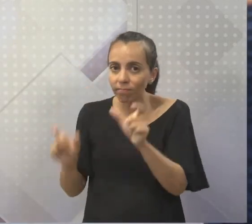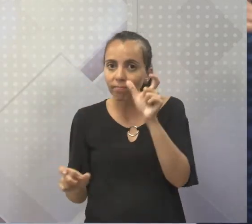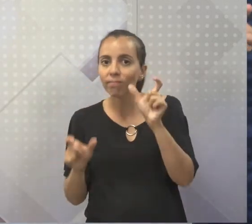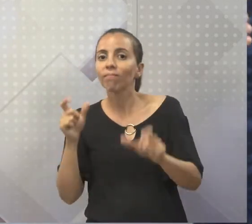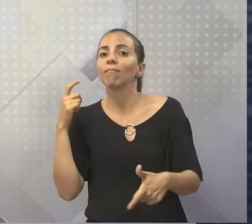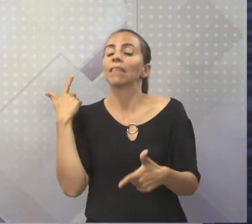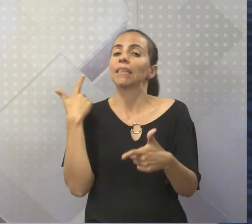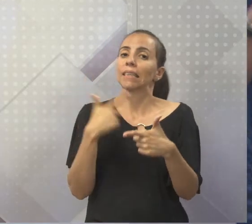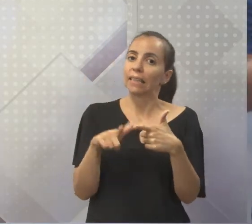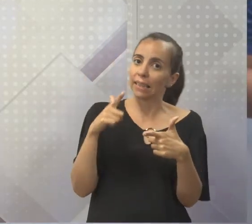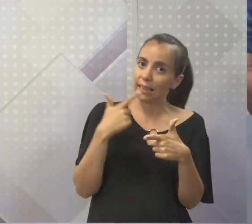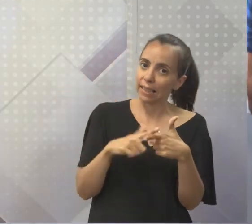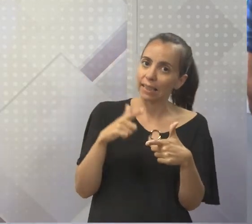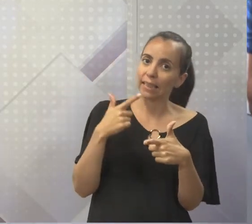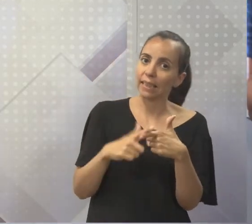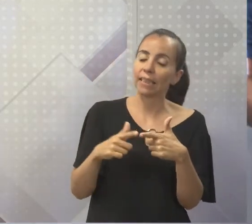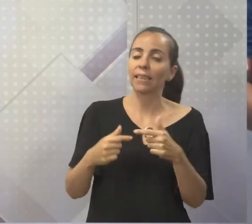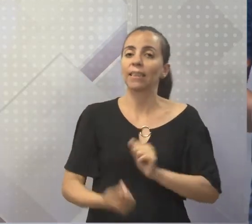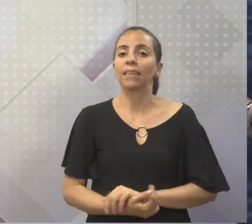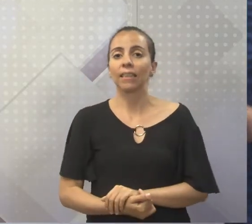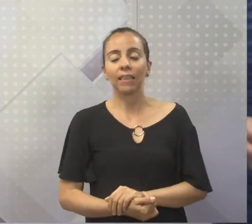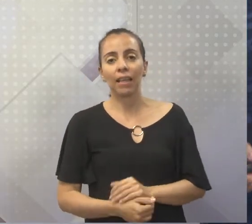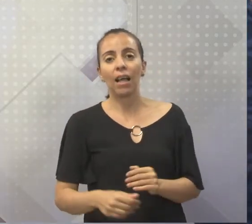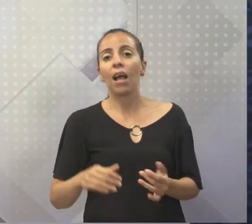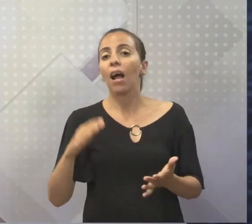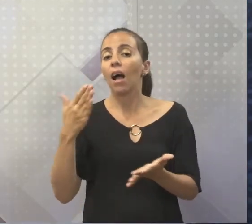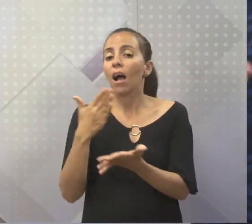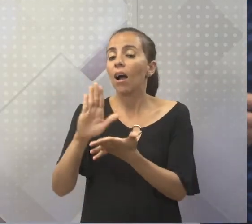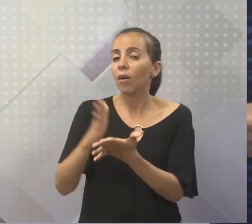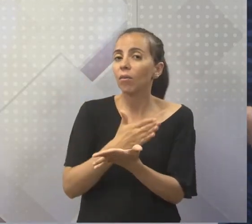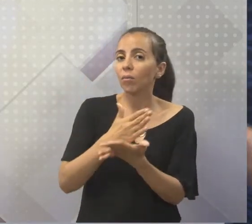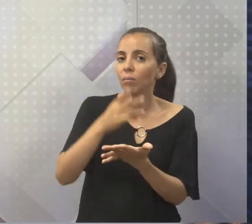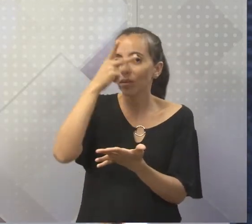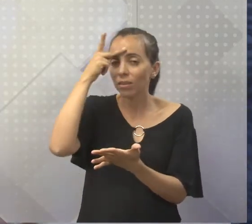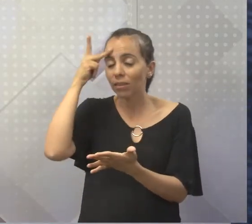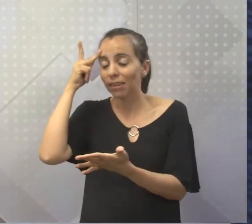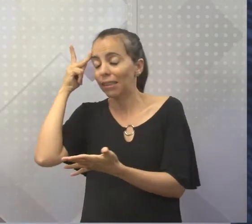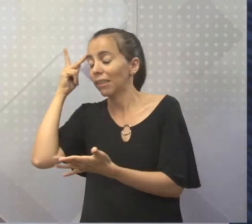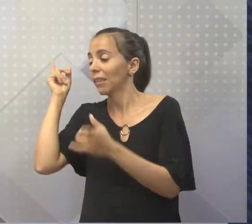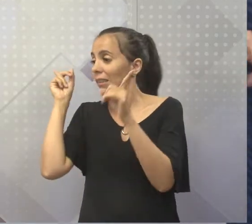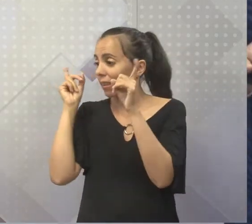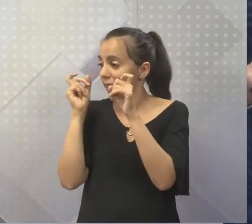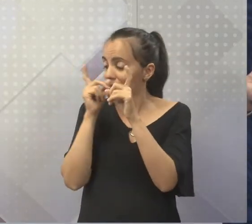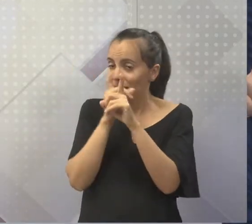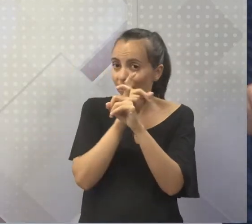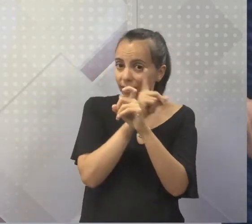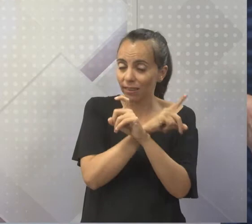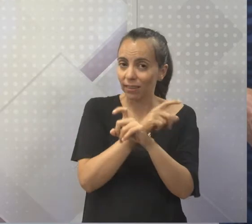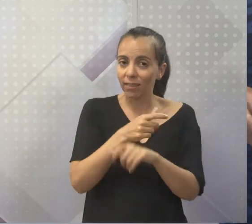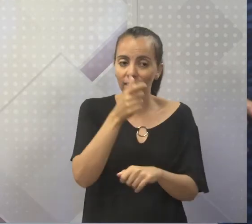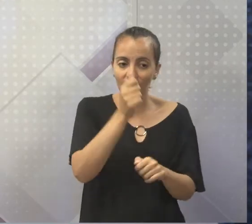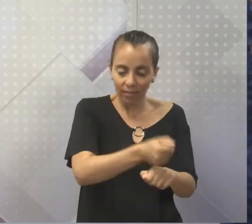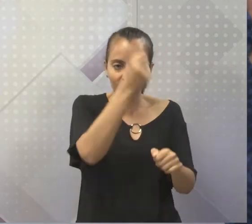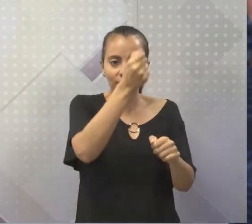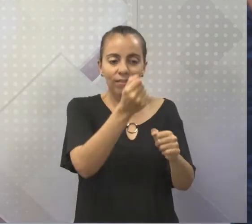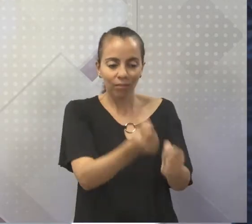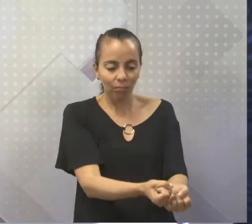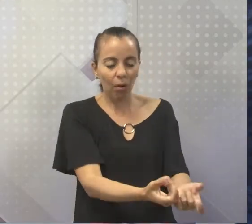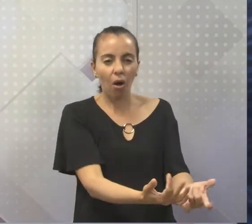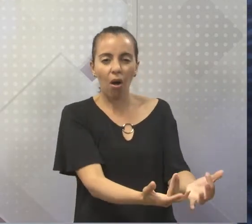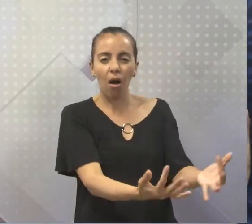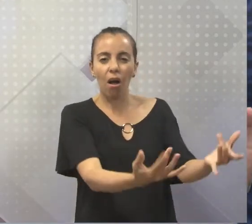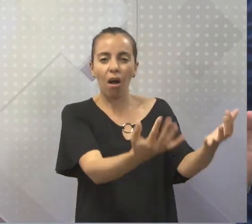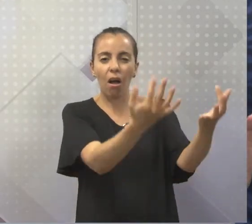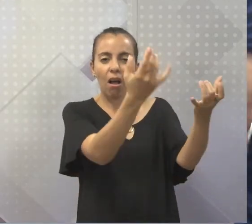da vida é que vai dar uma mala que tem mais magra do que mala que ela faz toca fogo e